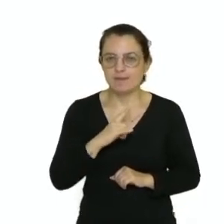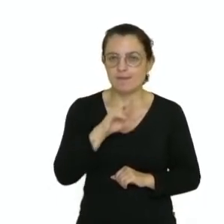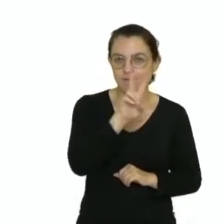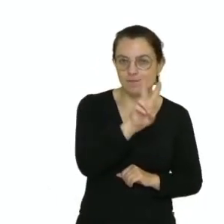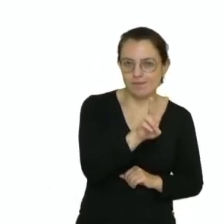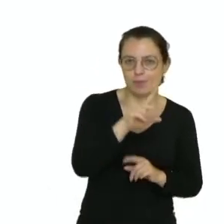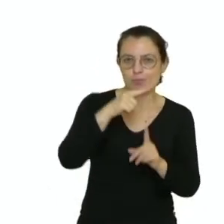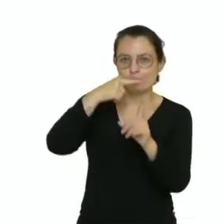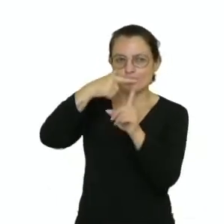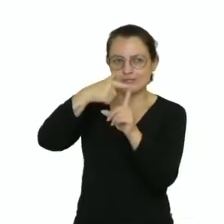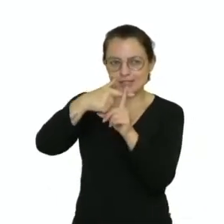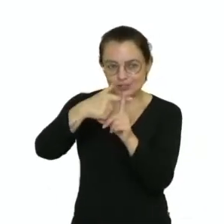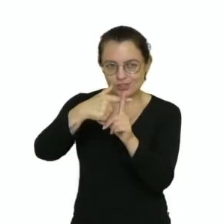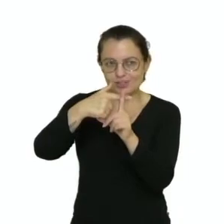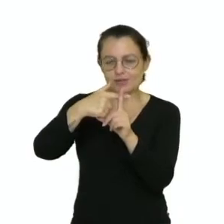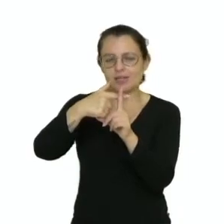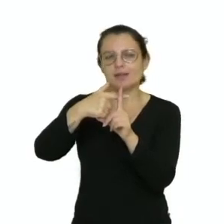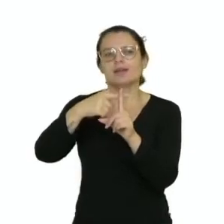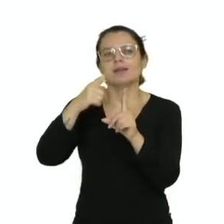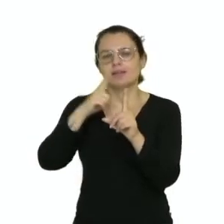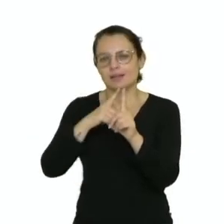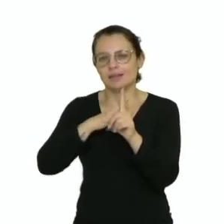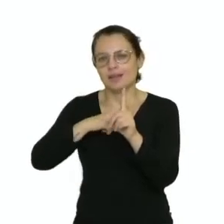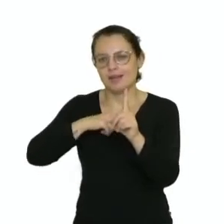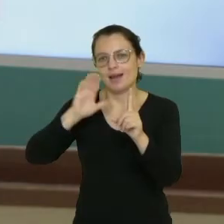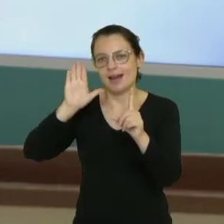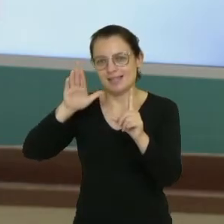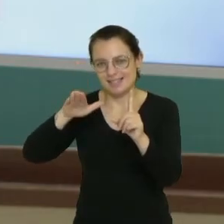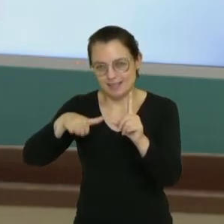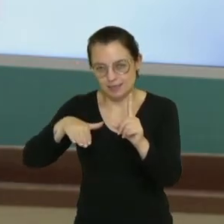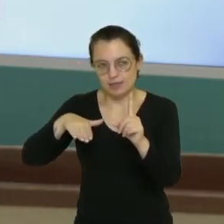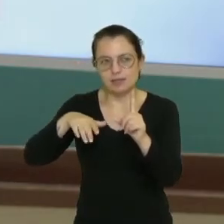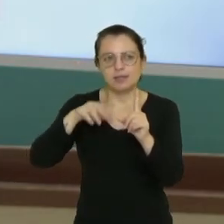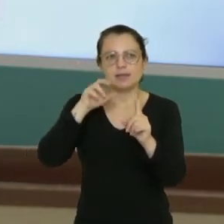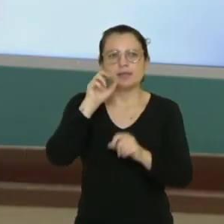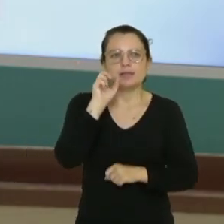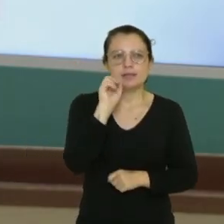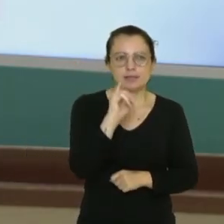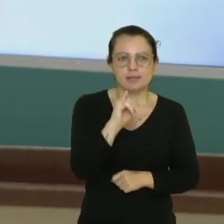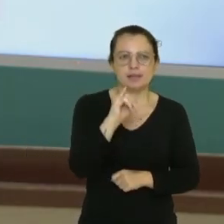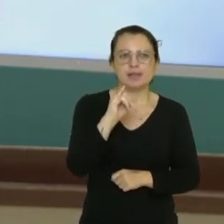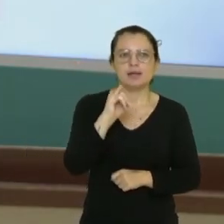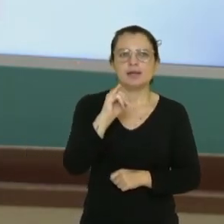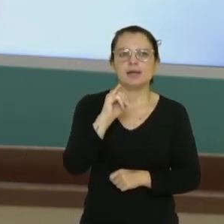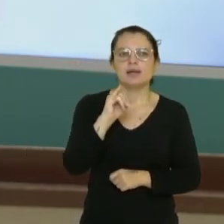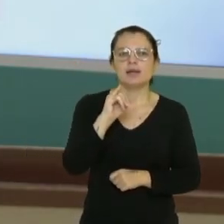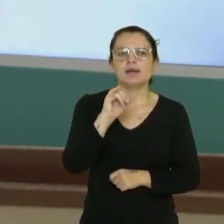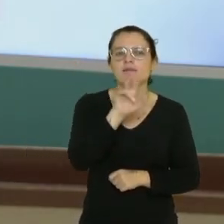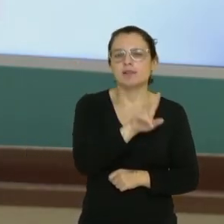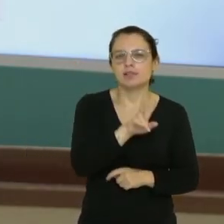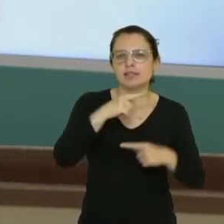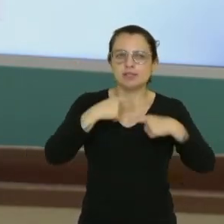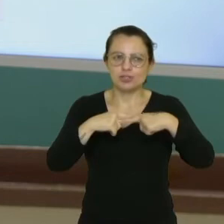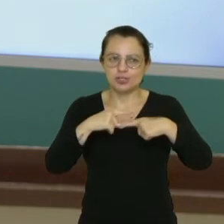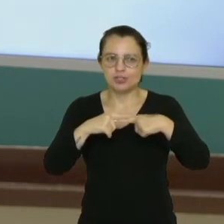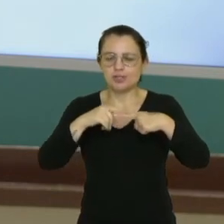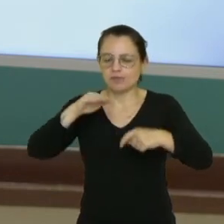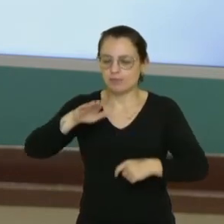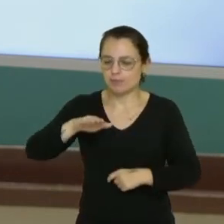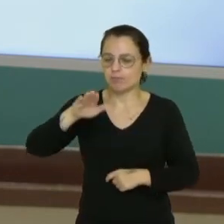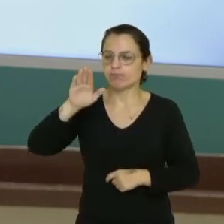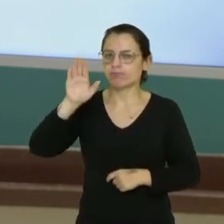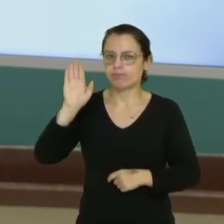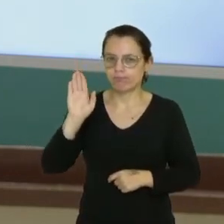velocidade positiva como aceleração negativa representa redução de velocidade ou seja movimento e Tyler